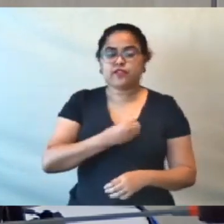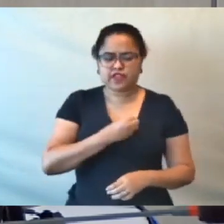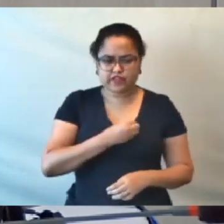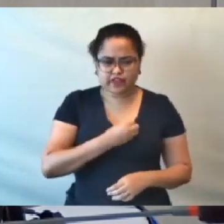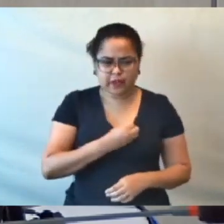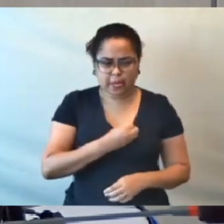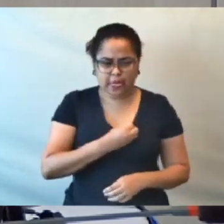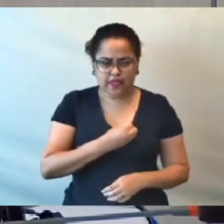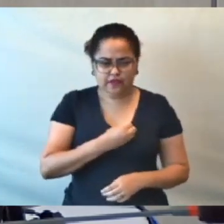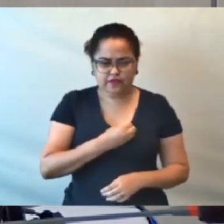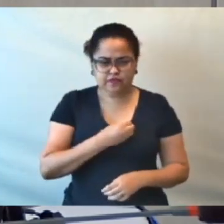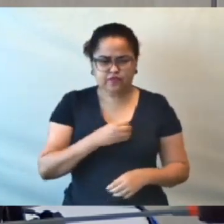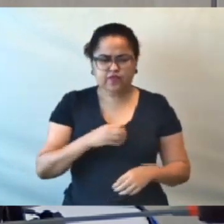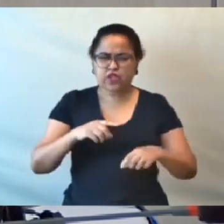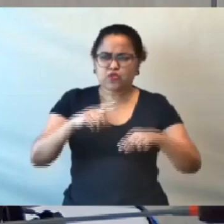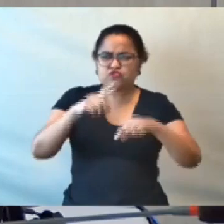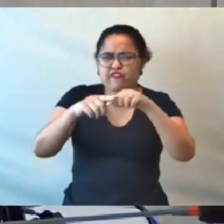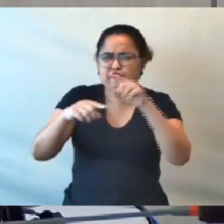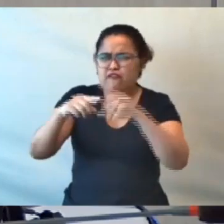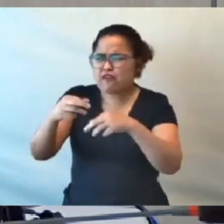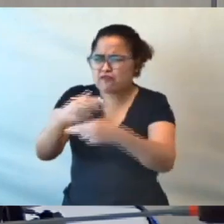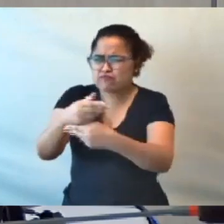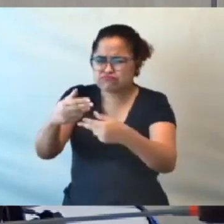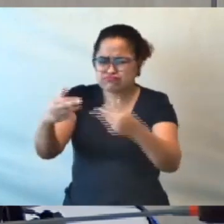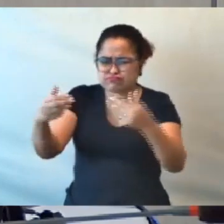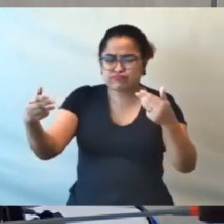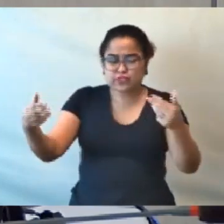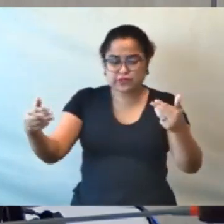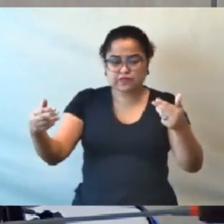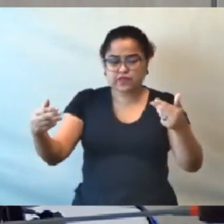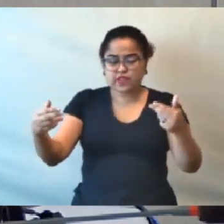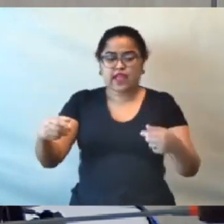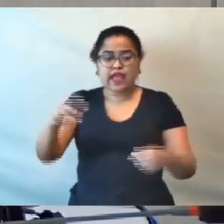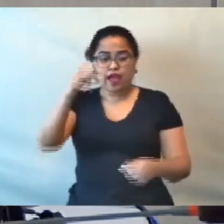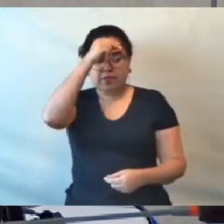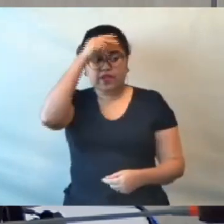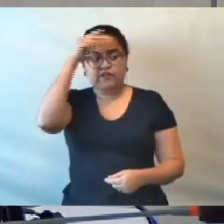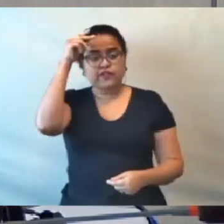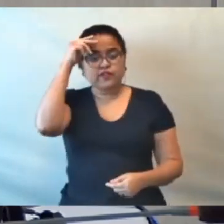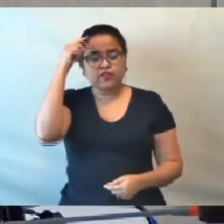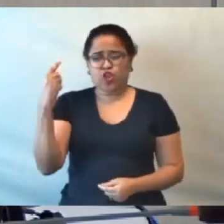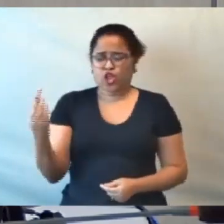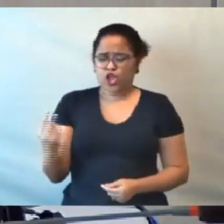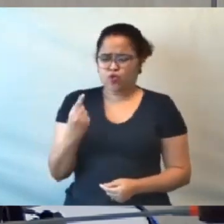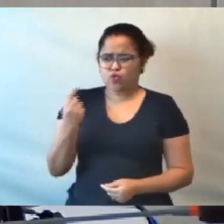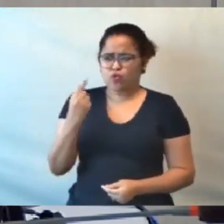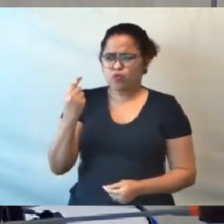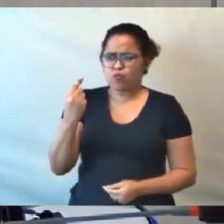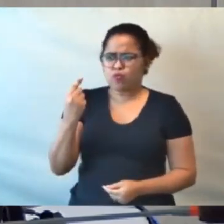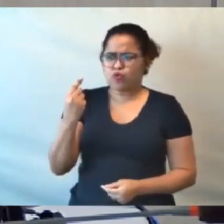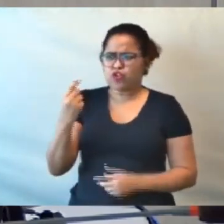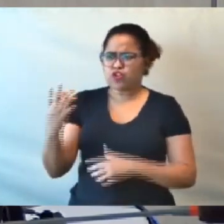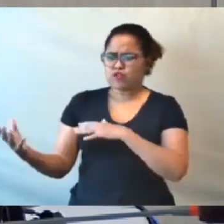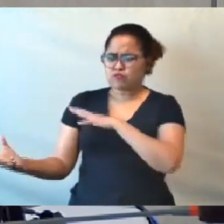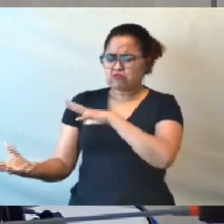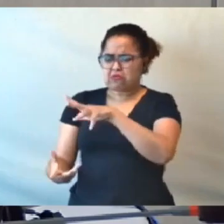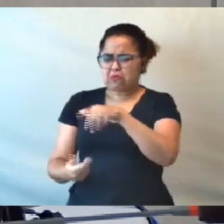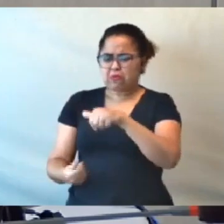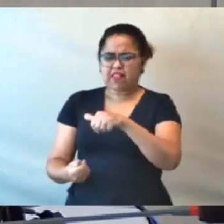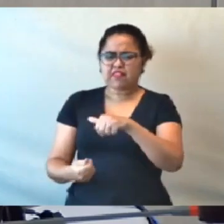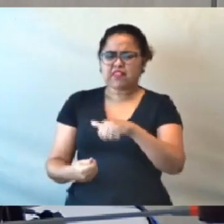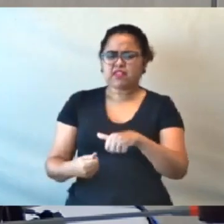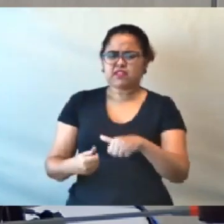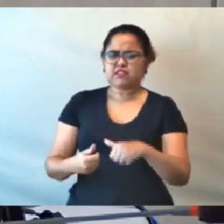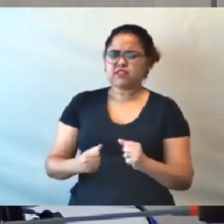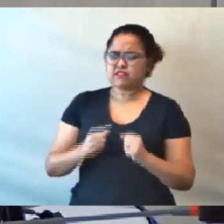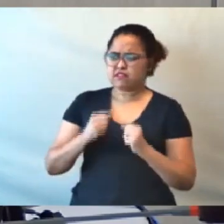e a prefeitura fala que são os únicos do planeta que podem, de fato, resolver esse problema. E ao invés de abrir